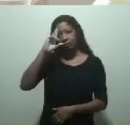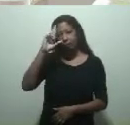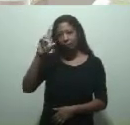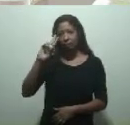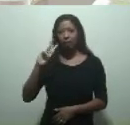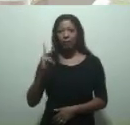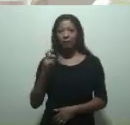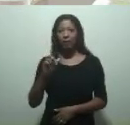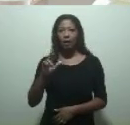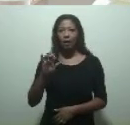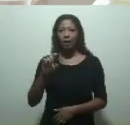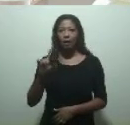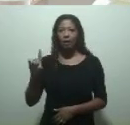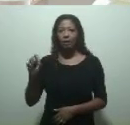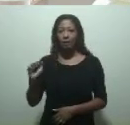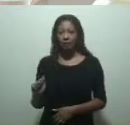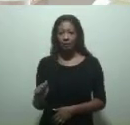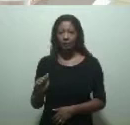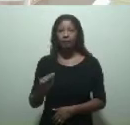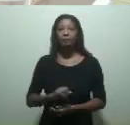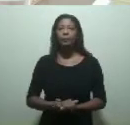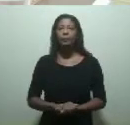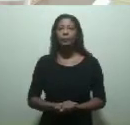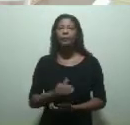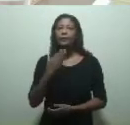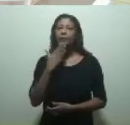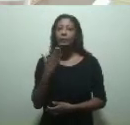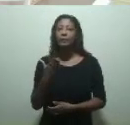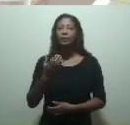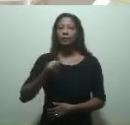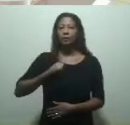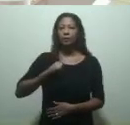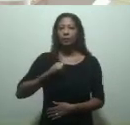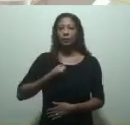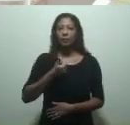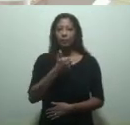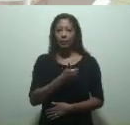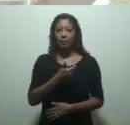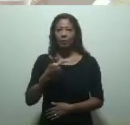vereadora Ralessa Cleidiane Freire dos Santos. Indicação número